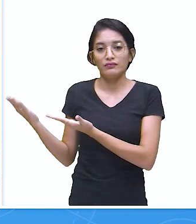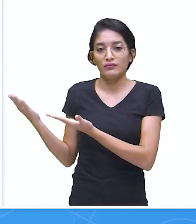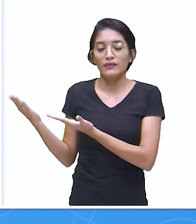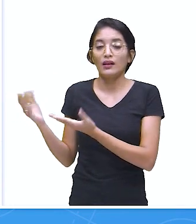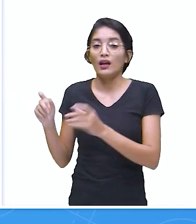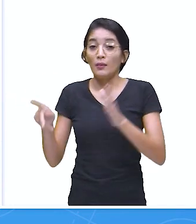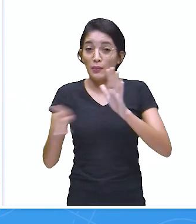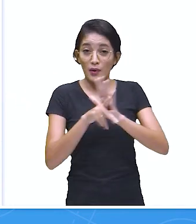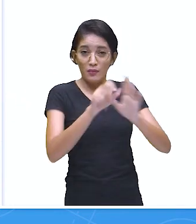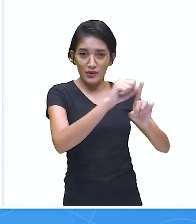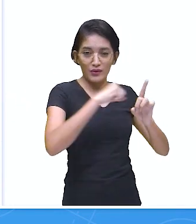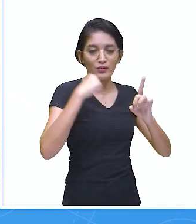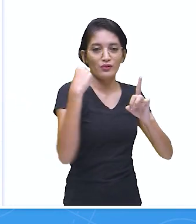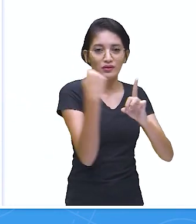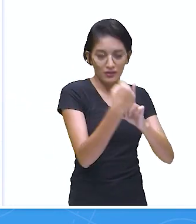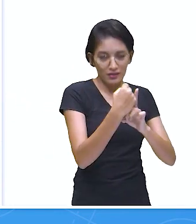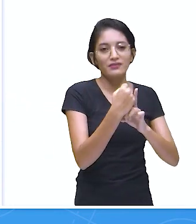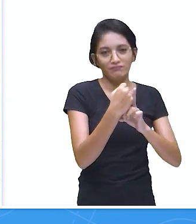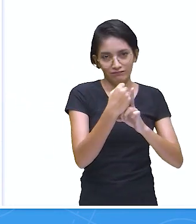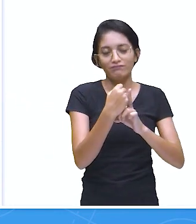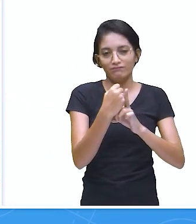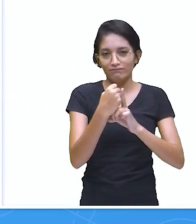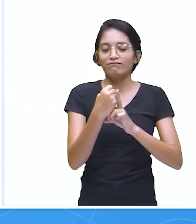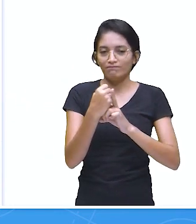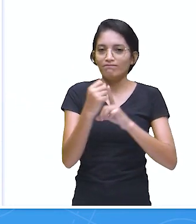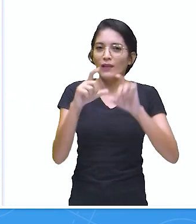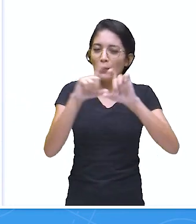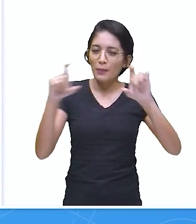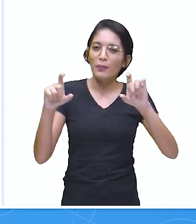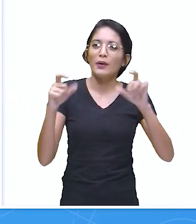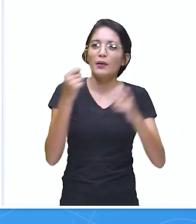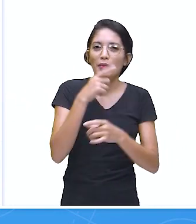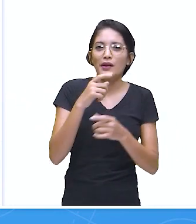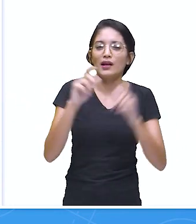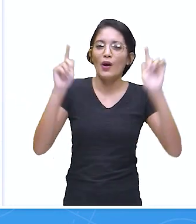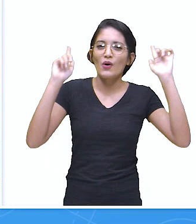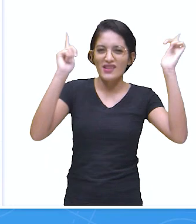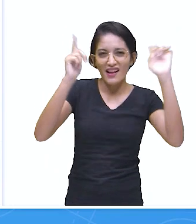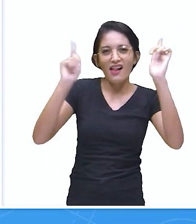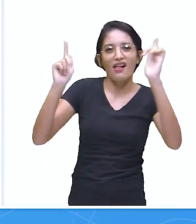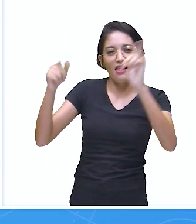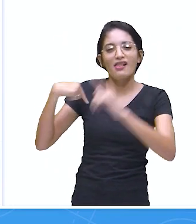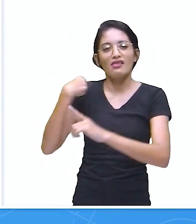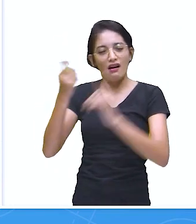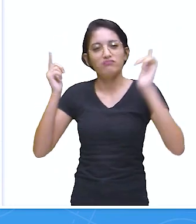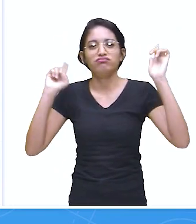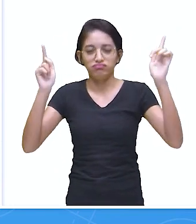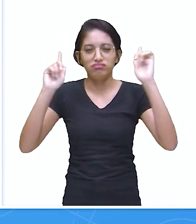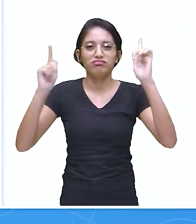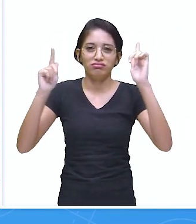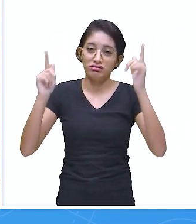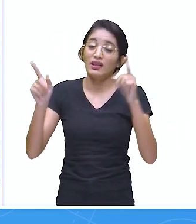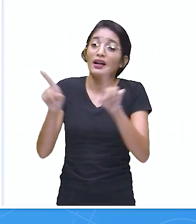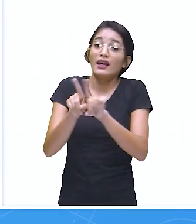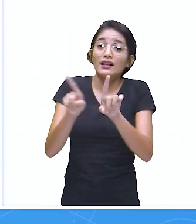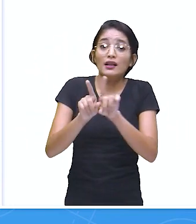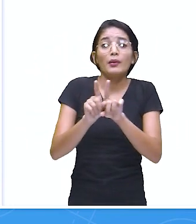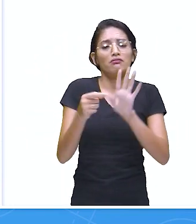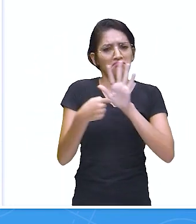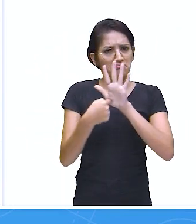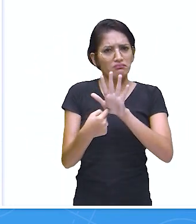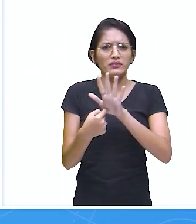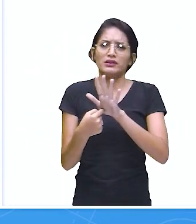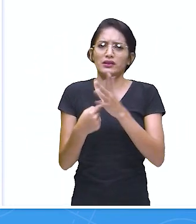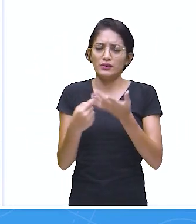crítica social, né, na charge também, aqui, greve, estamos em greve e tudo mais. Sempre a charge vai trazer